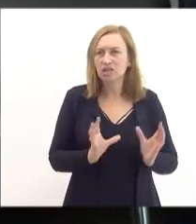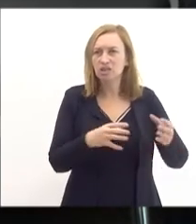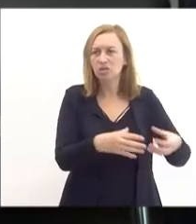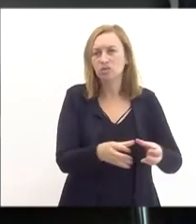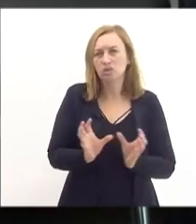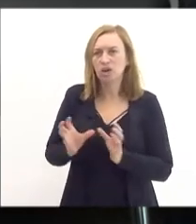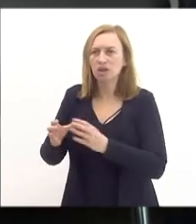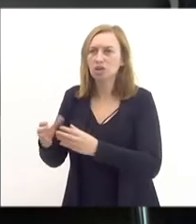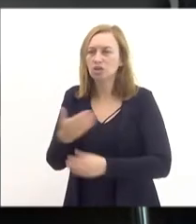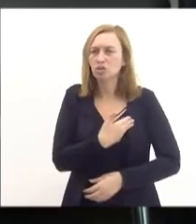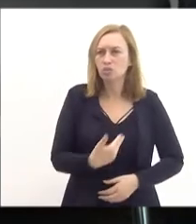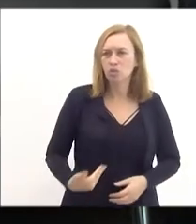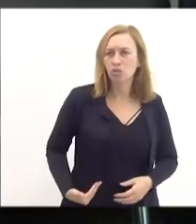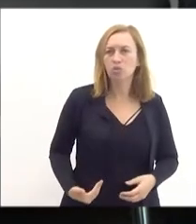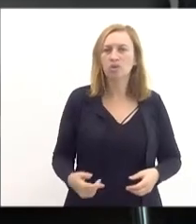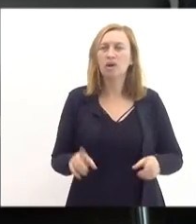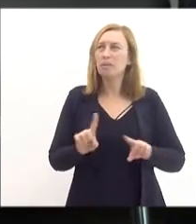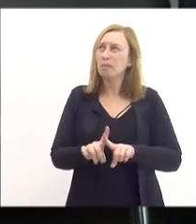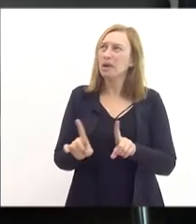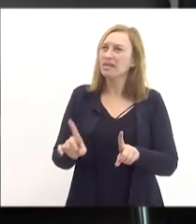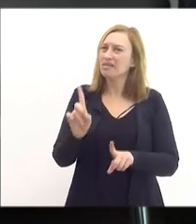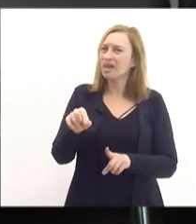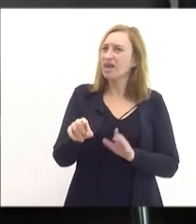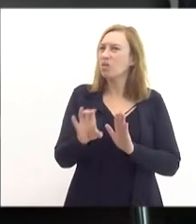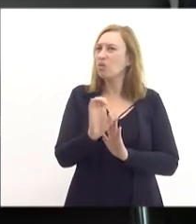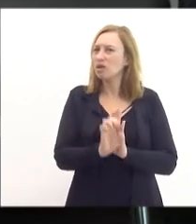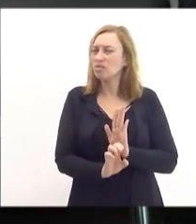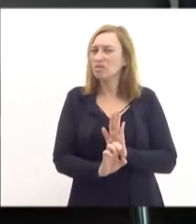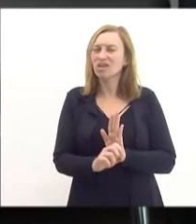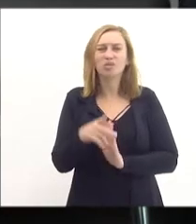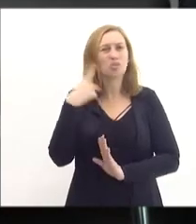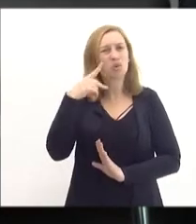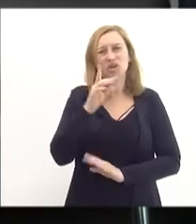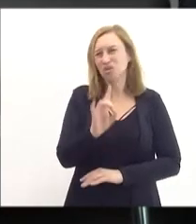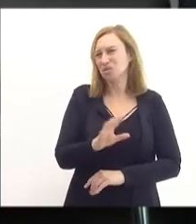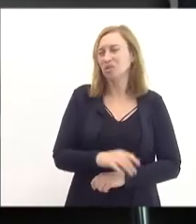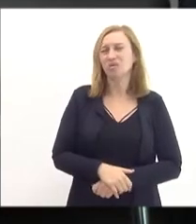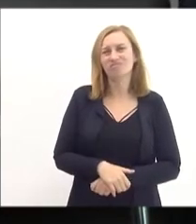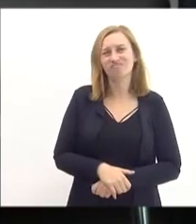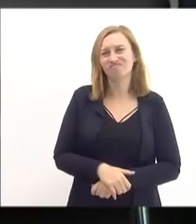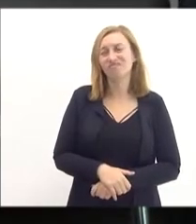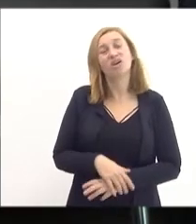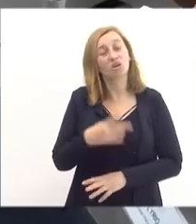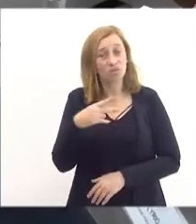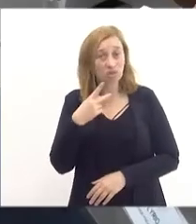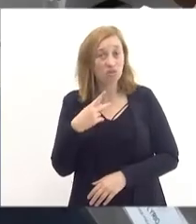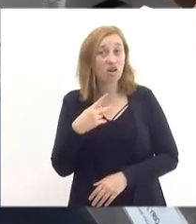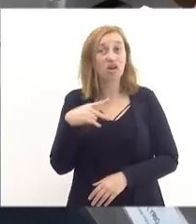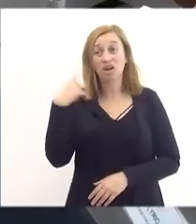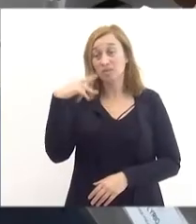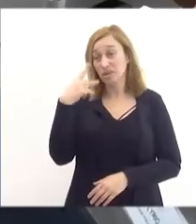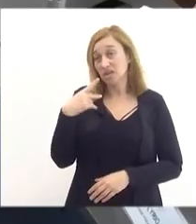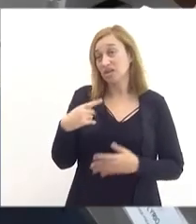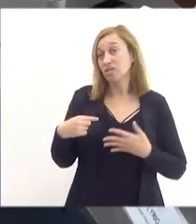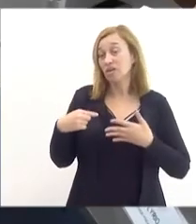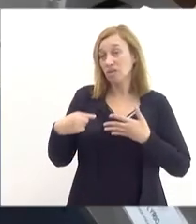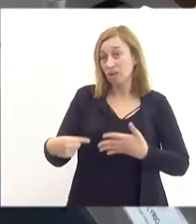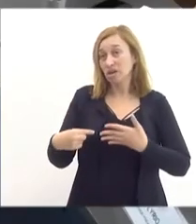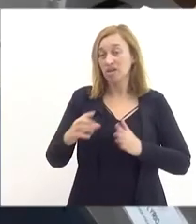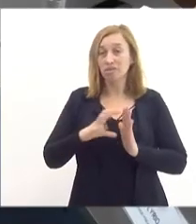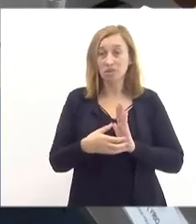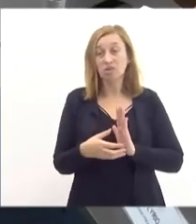que também... Mas é uma emenda, querido, política. Sim. Quando eu falei que era bancada pessoal, com todo o respeito que eu